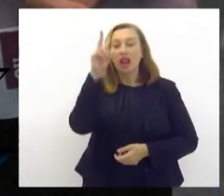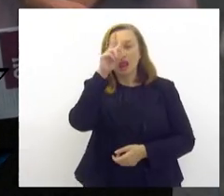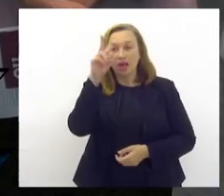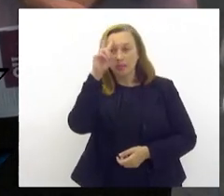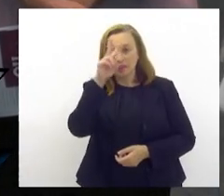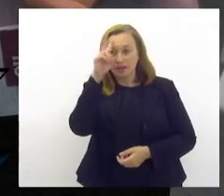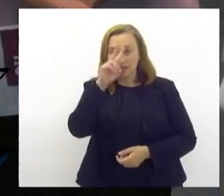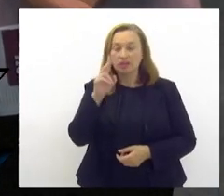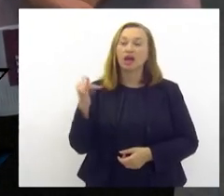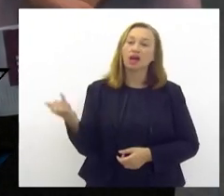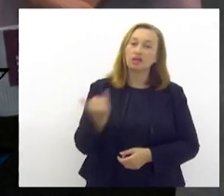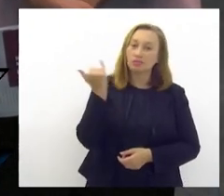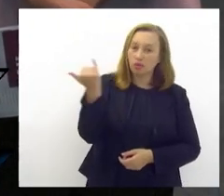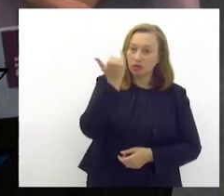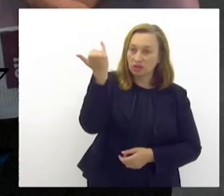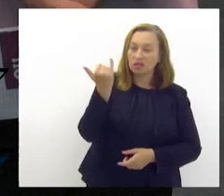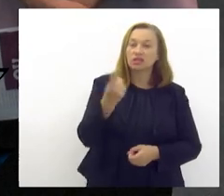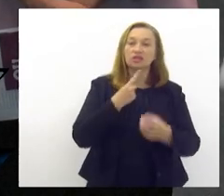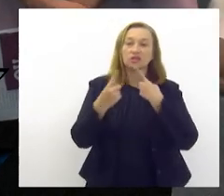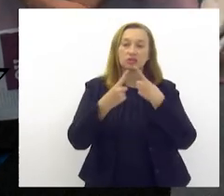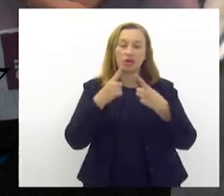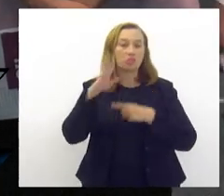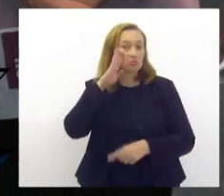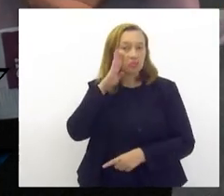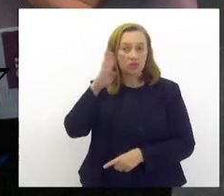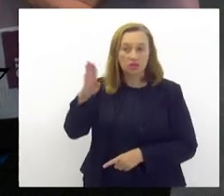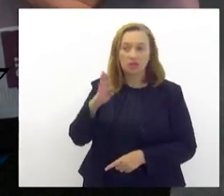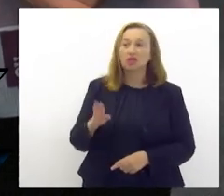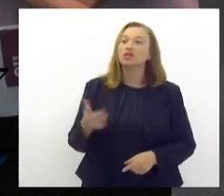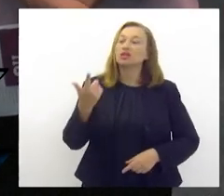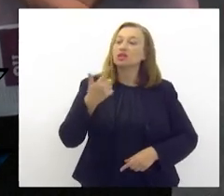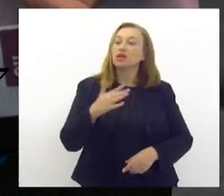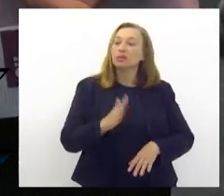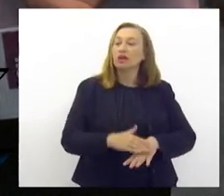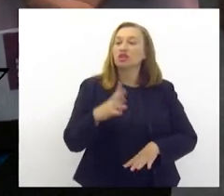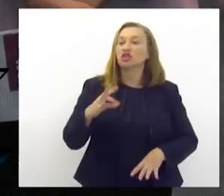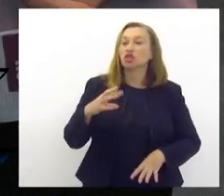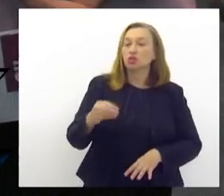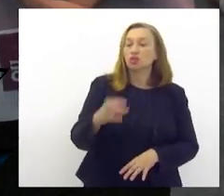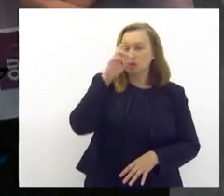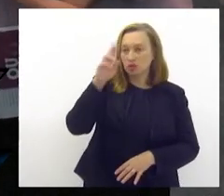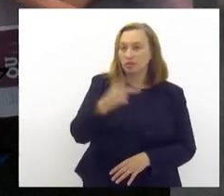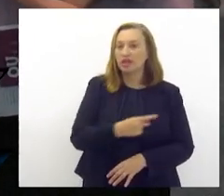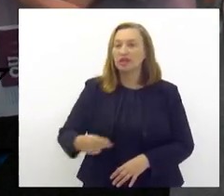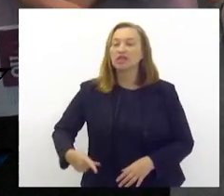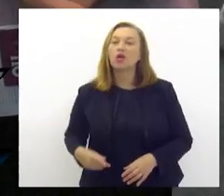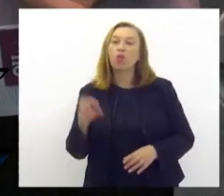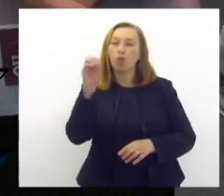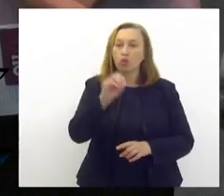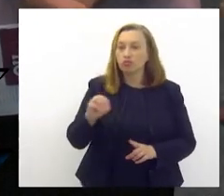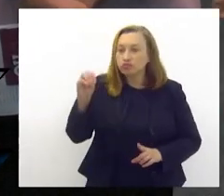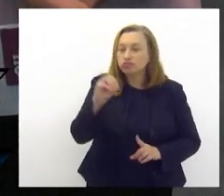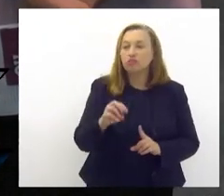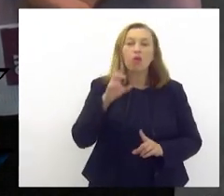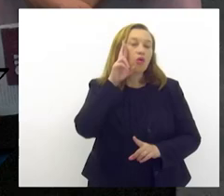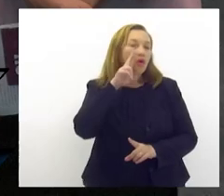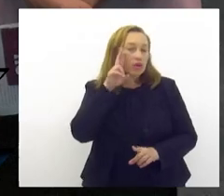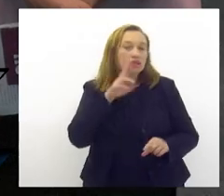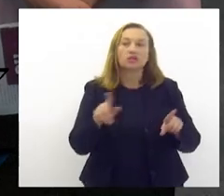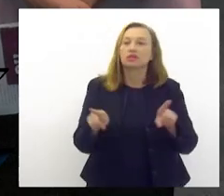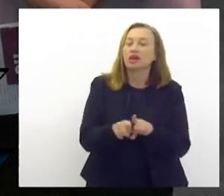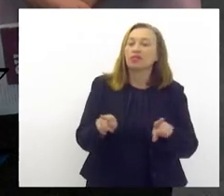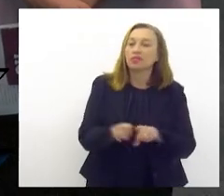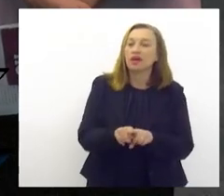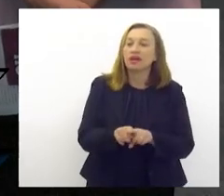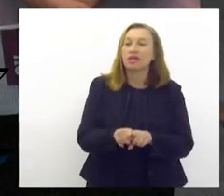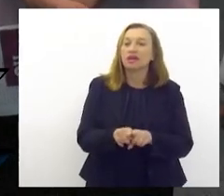relembrando a importância desse debate tão fundamental. E mais que isso, senhor presidente, o Outubro Rosa também vem nos